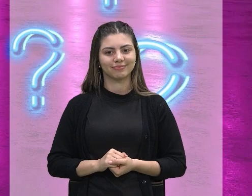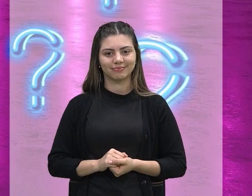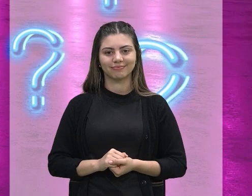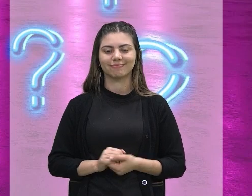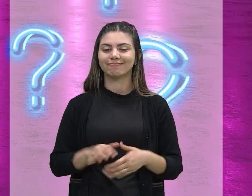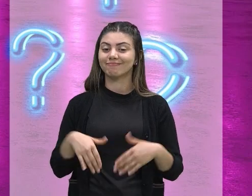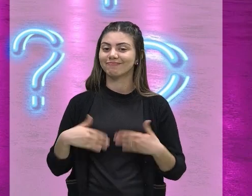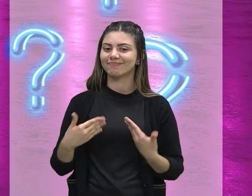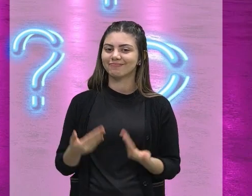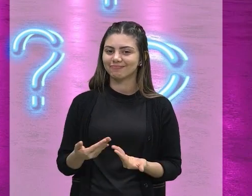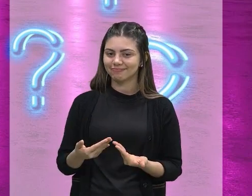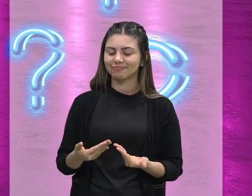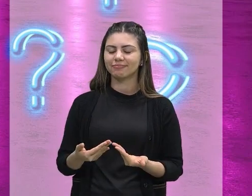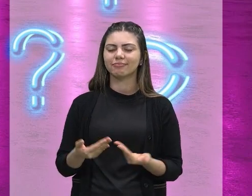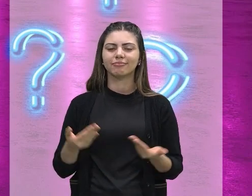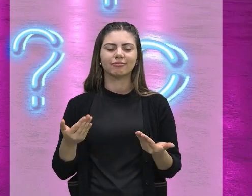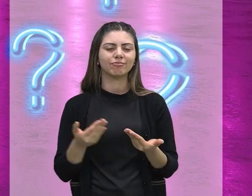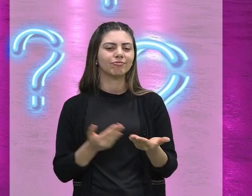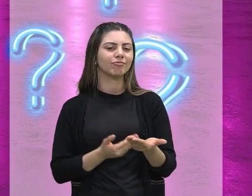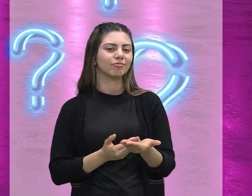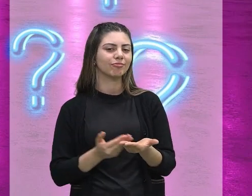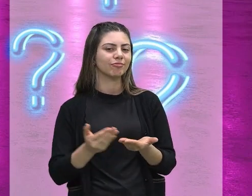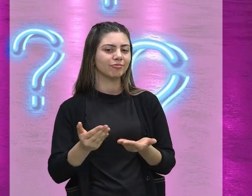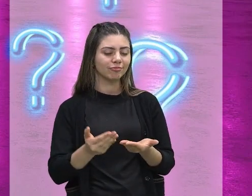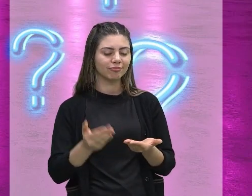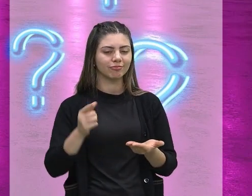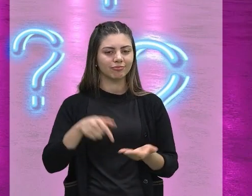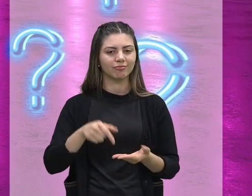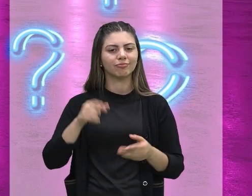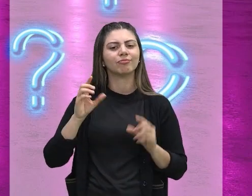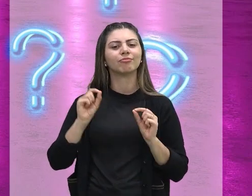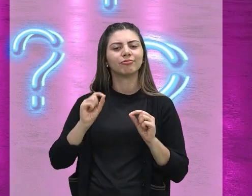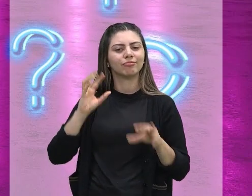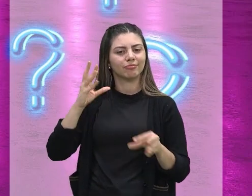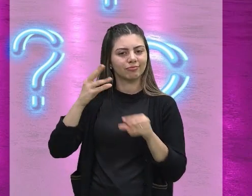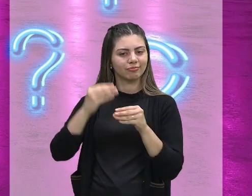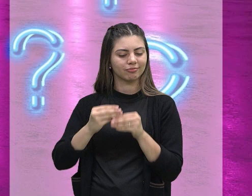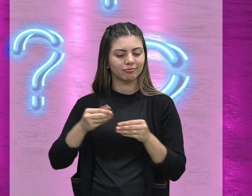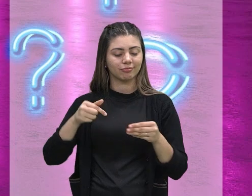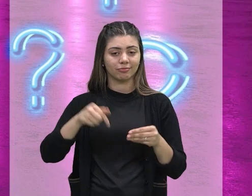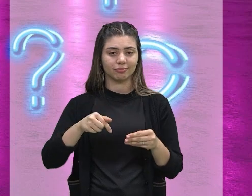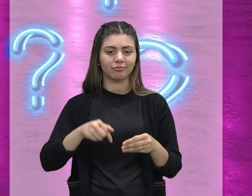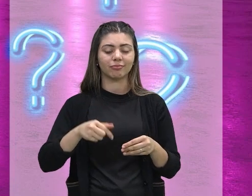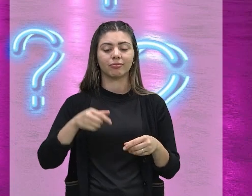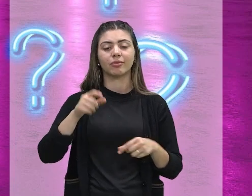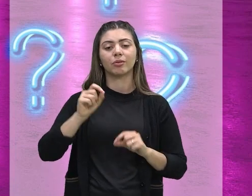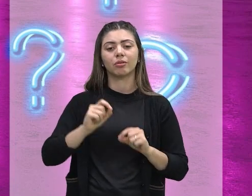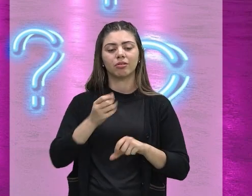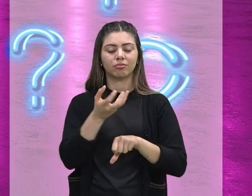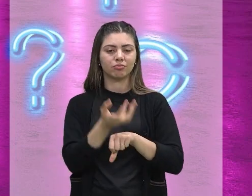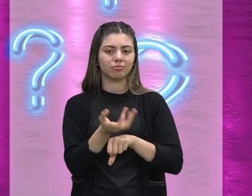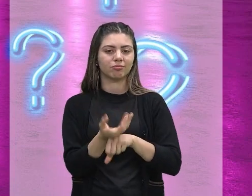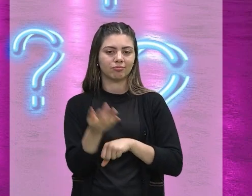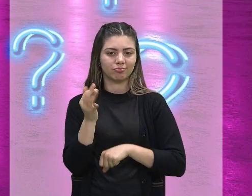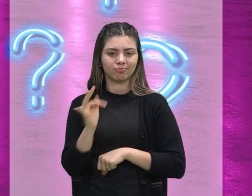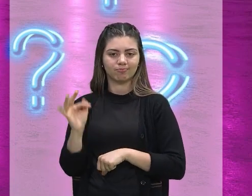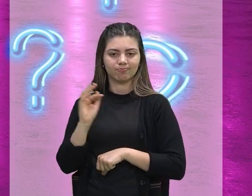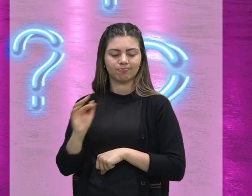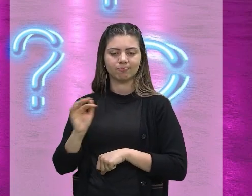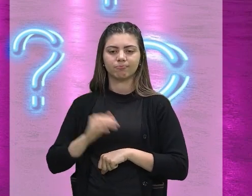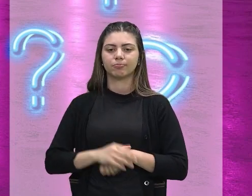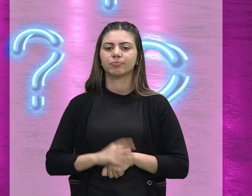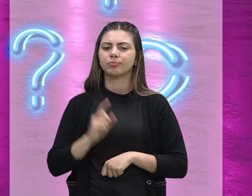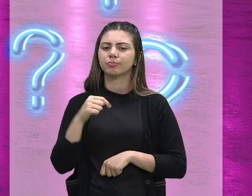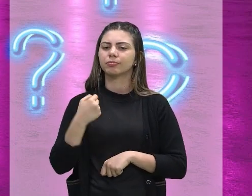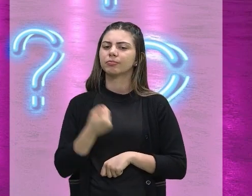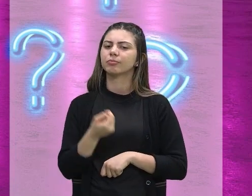Muito bem, pessoal, então vamos aqui para a nossa revisão, nossa aula de filosofia. Nós estamos